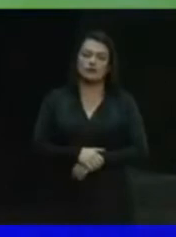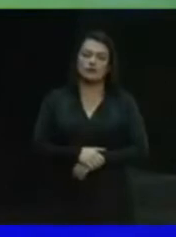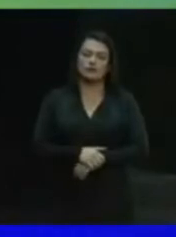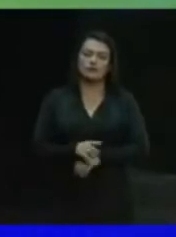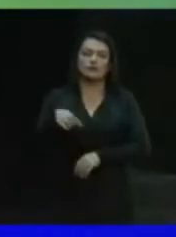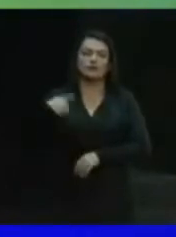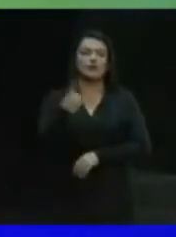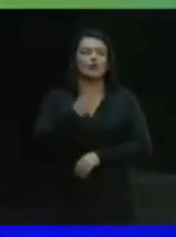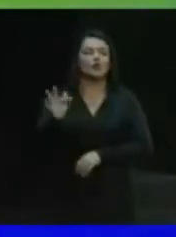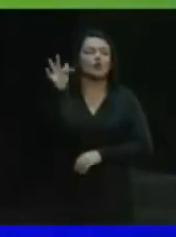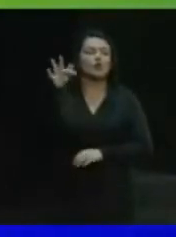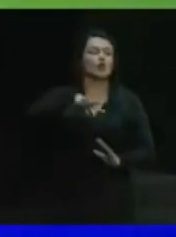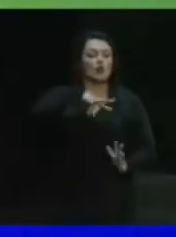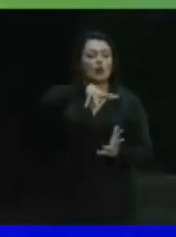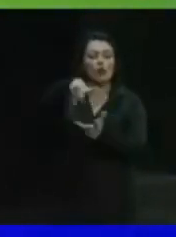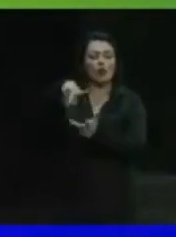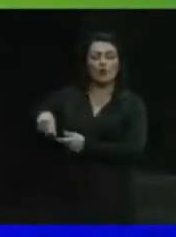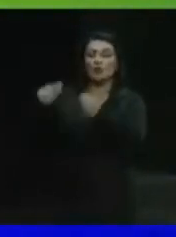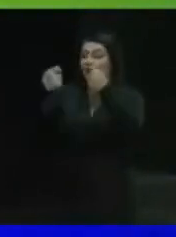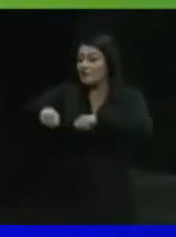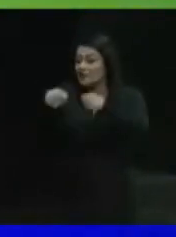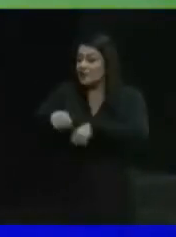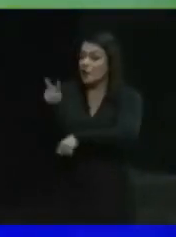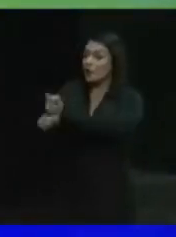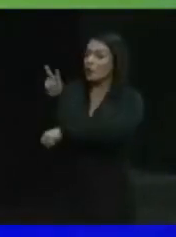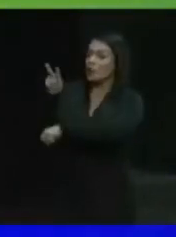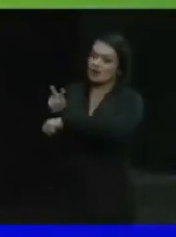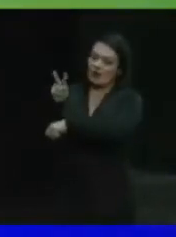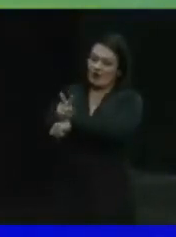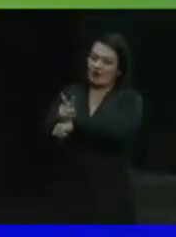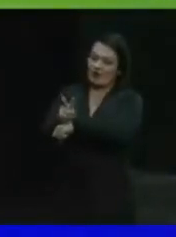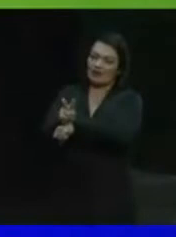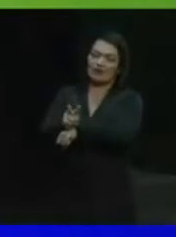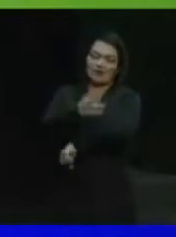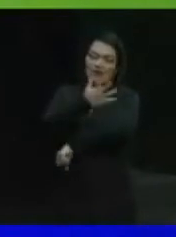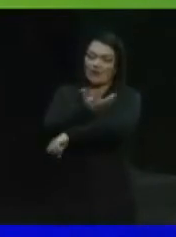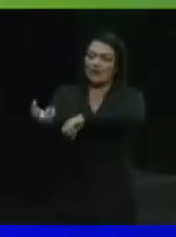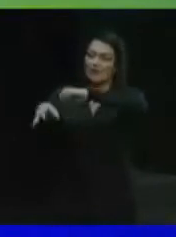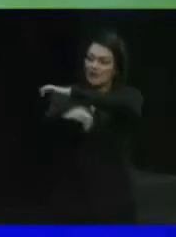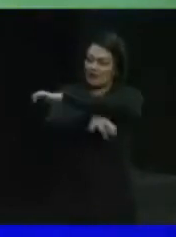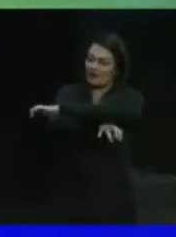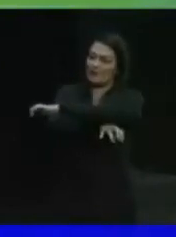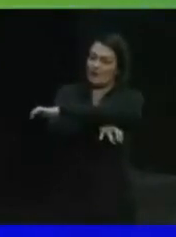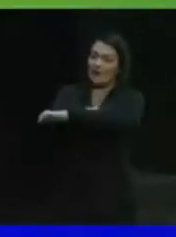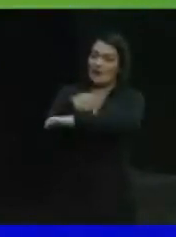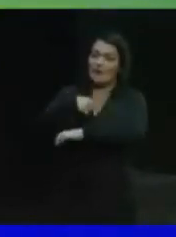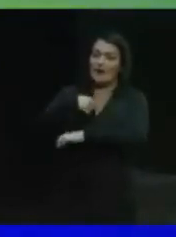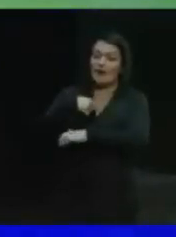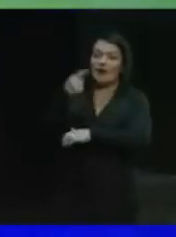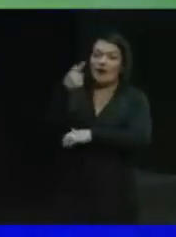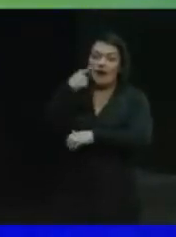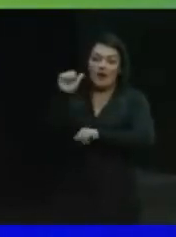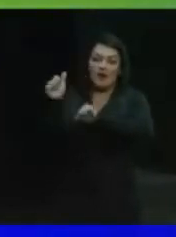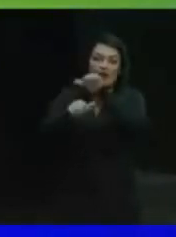O futuro do mundo depende da preservação do meio ambiente para prevenir a mudança climática.